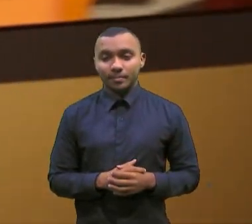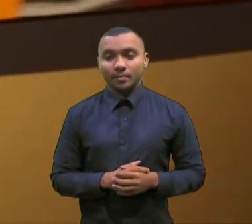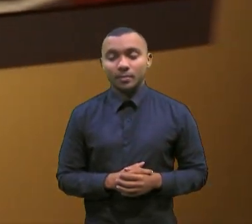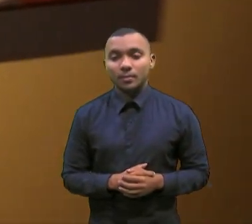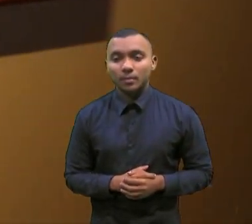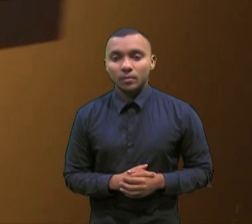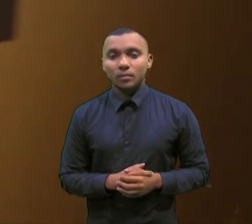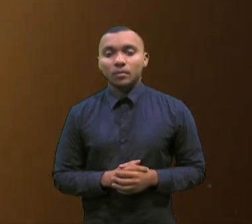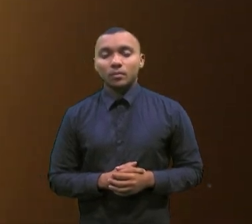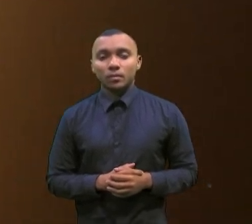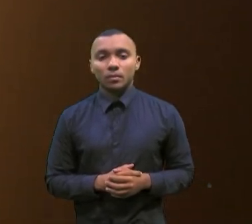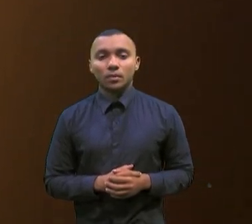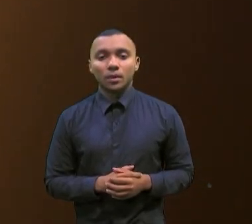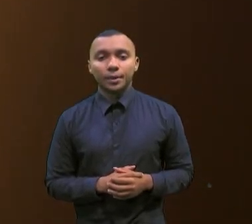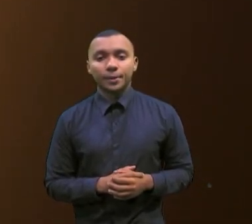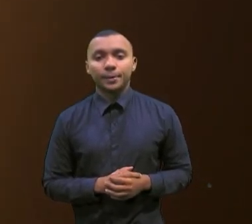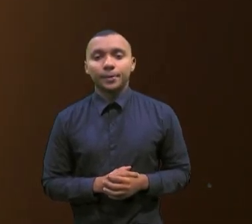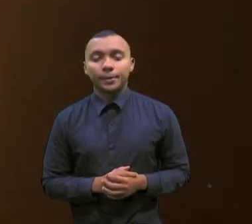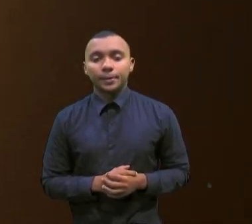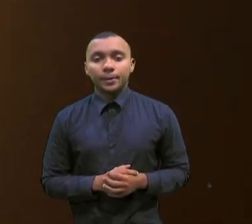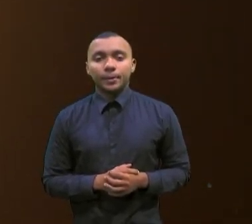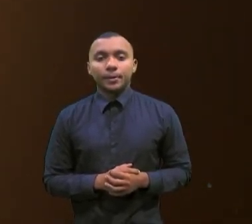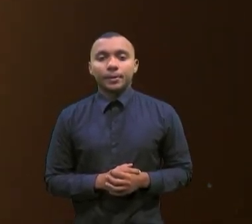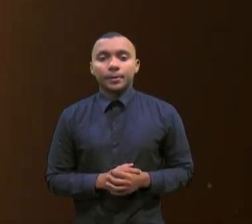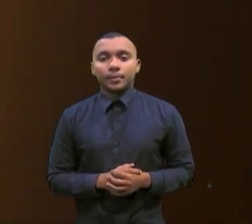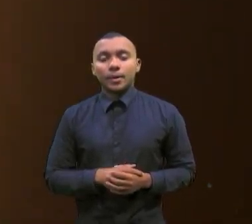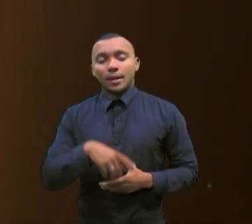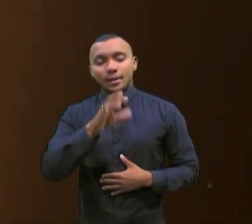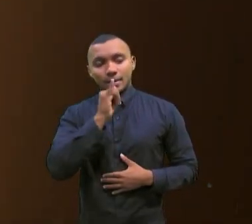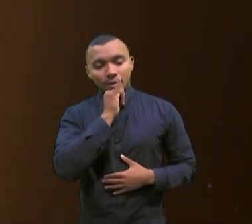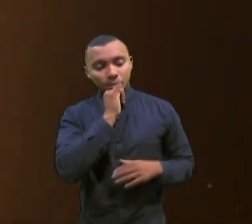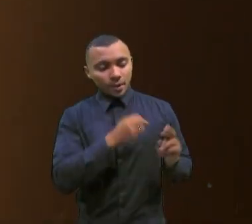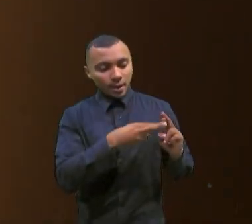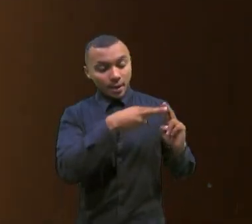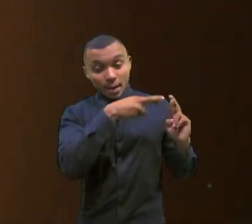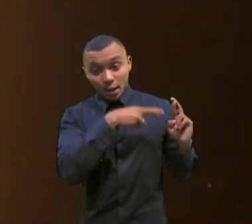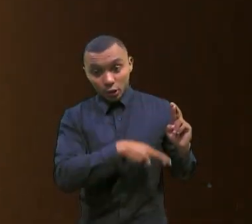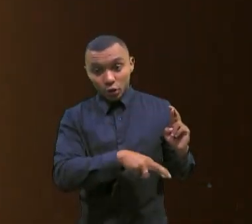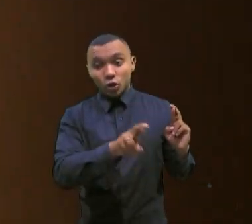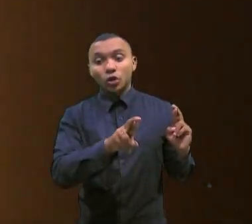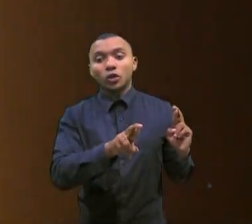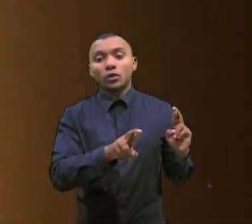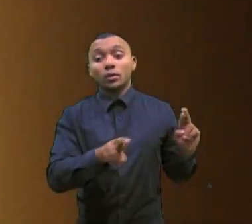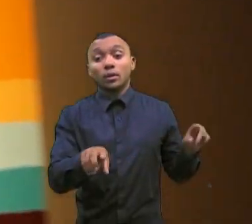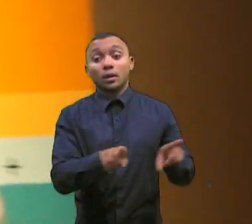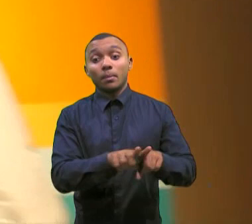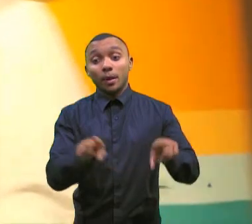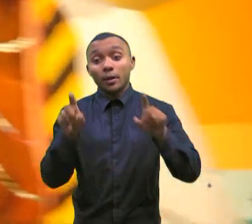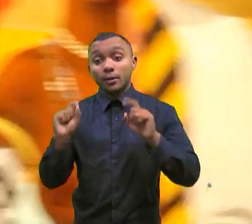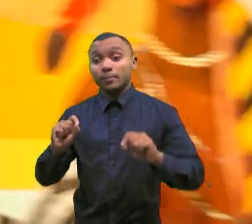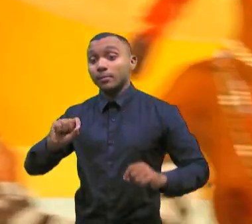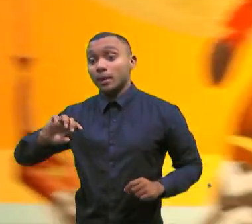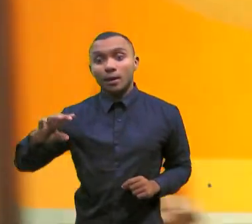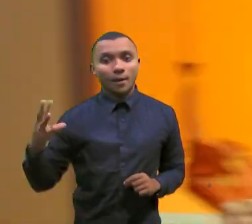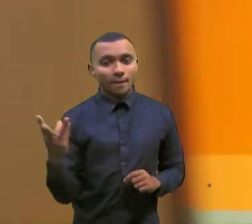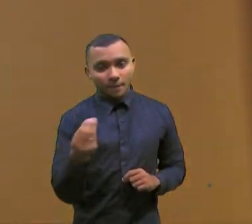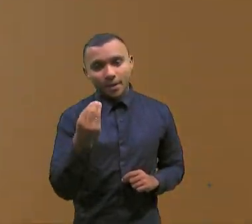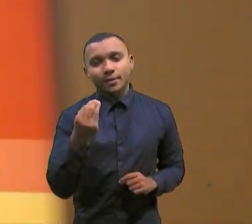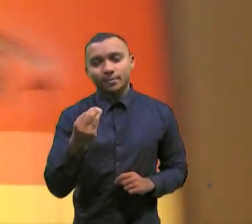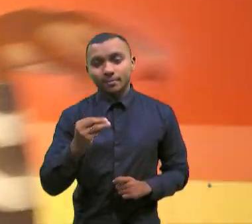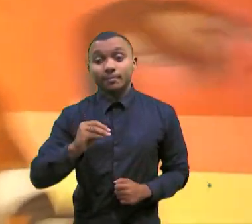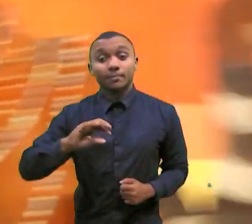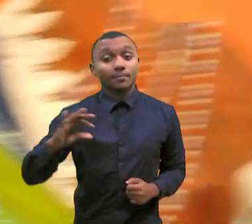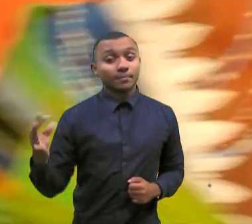forte. É A óleo gente sobre vê tela, né? óleo sobre tela, a gente vê religião, a gente vê as questões também africanas, né? Então,